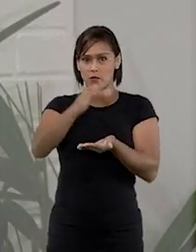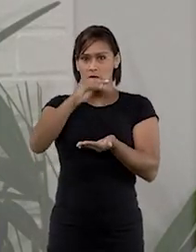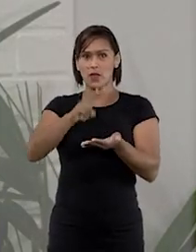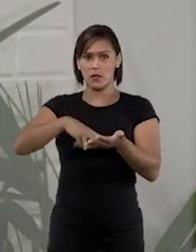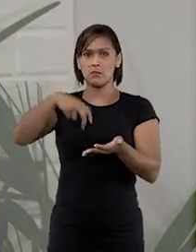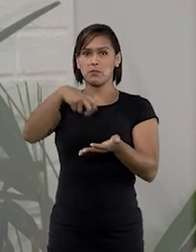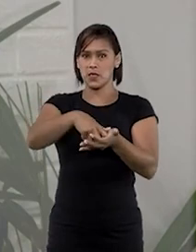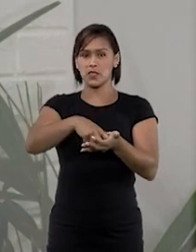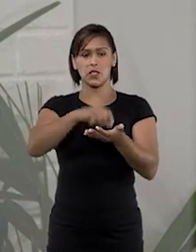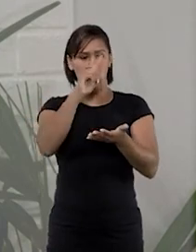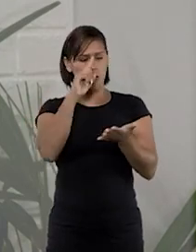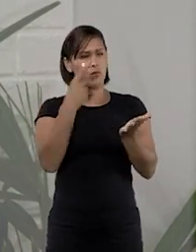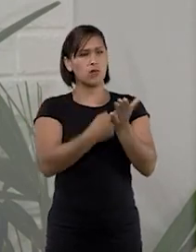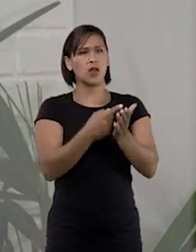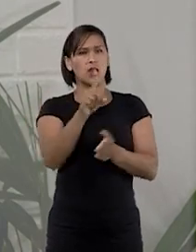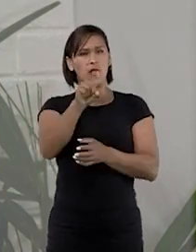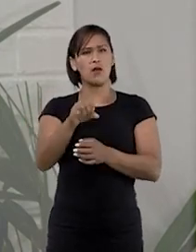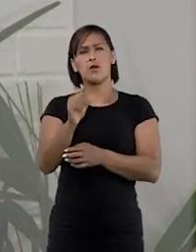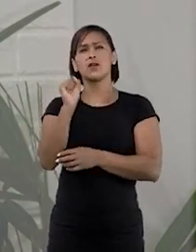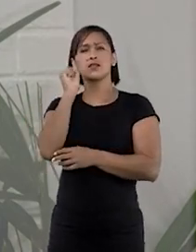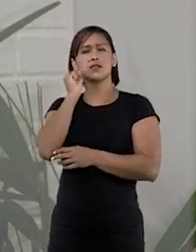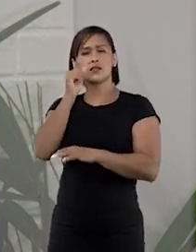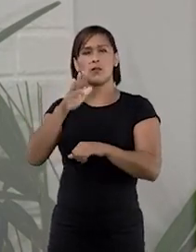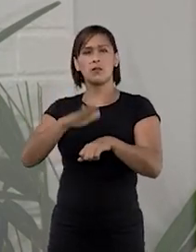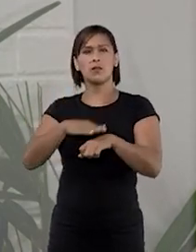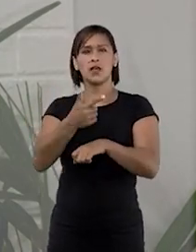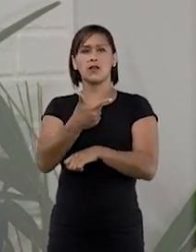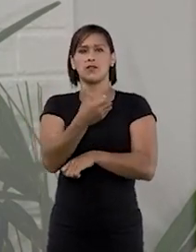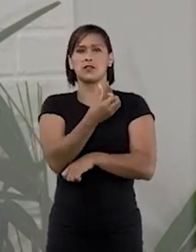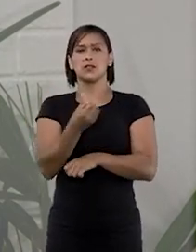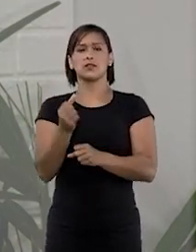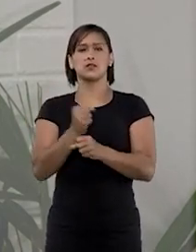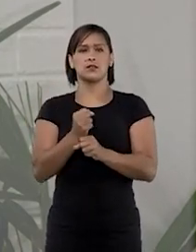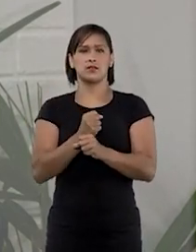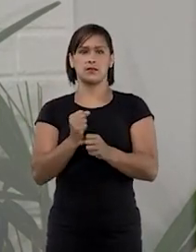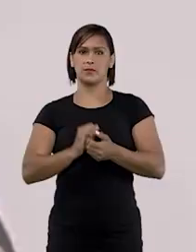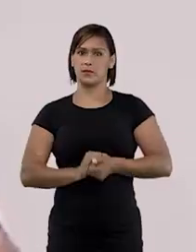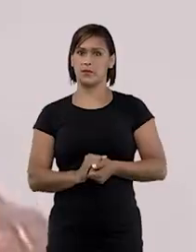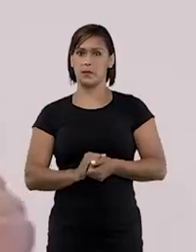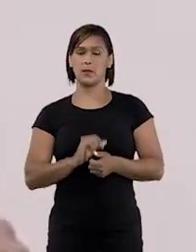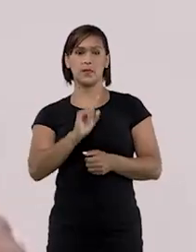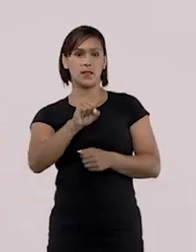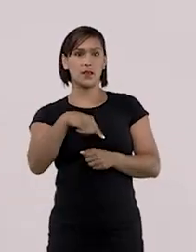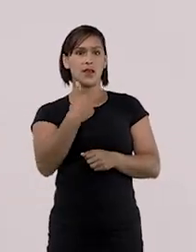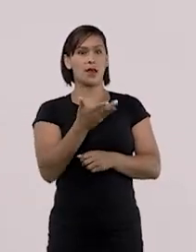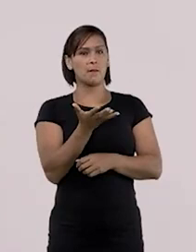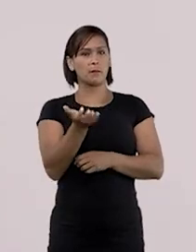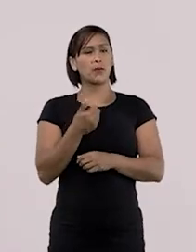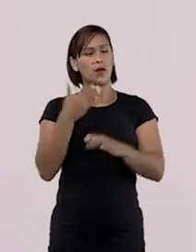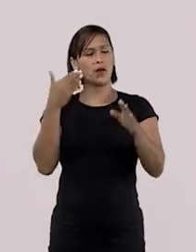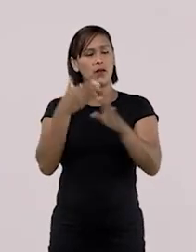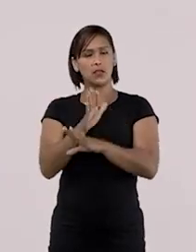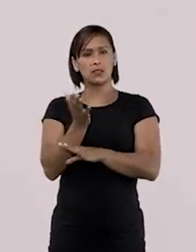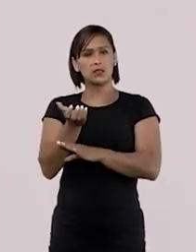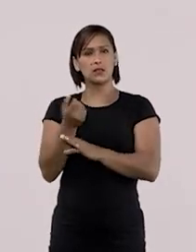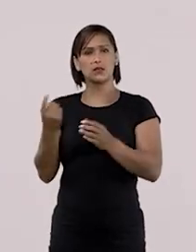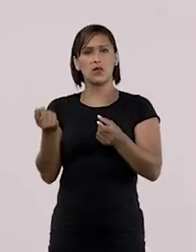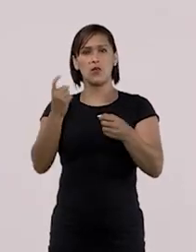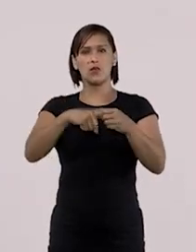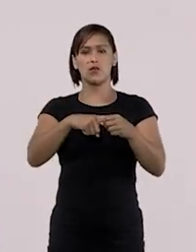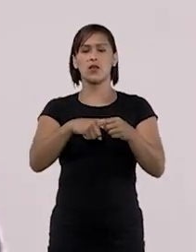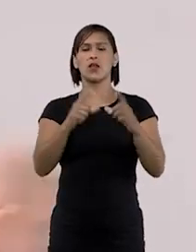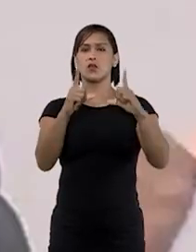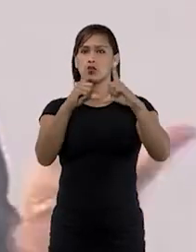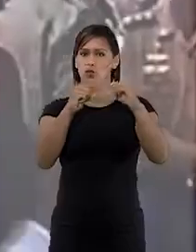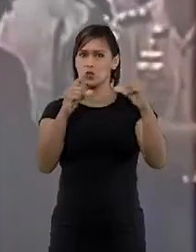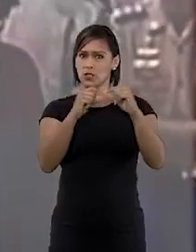cumulativamente e foi imposta ao ex-senador uma pena de mais de 26 anos após ter a pretensão indeferida no